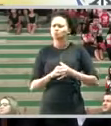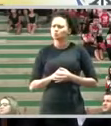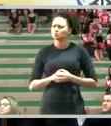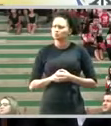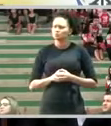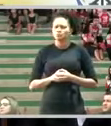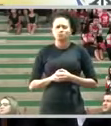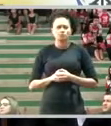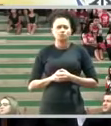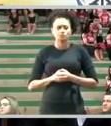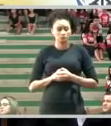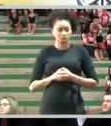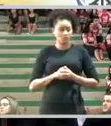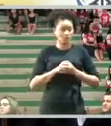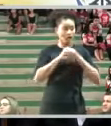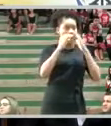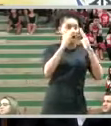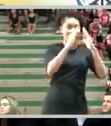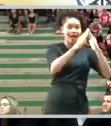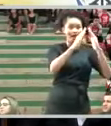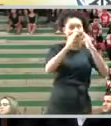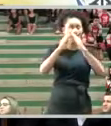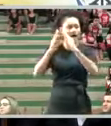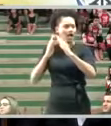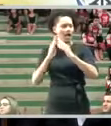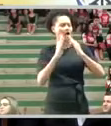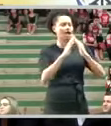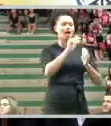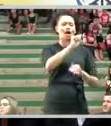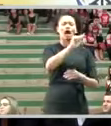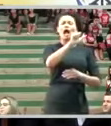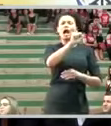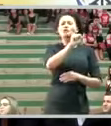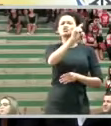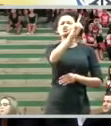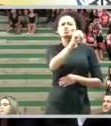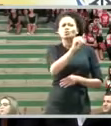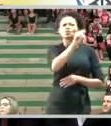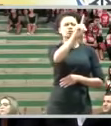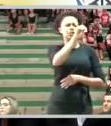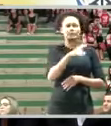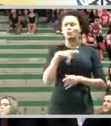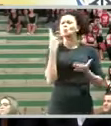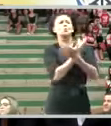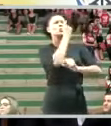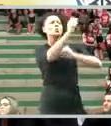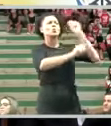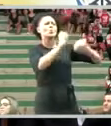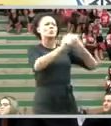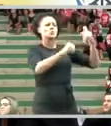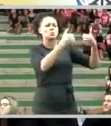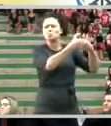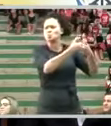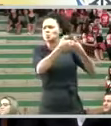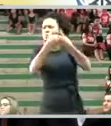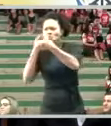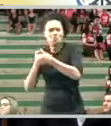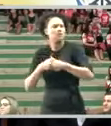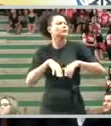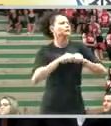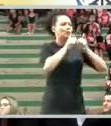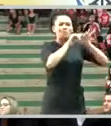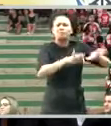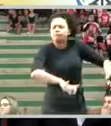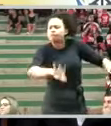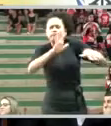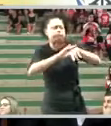Os moradores de Asdod se preocuparam e gritaram: o que é que está acontecendo? É o Deus de Israel. Vamos se escapar. Está tendo doença